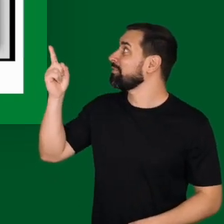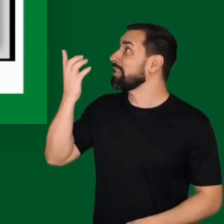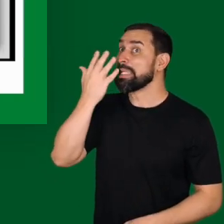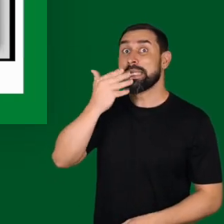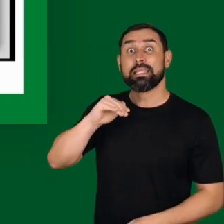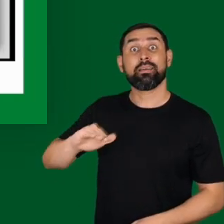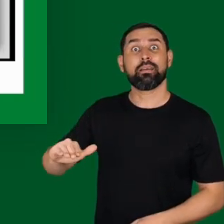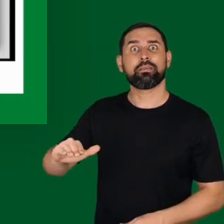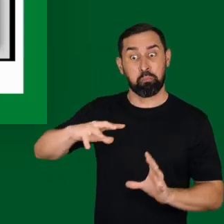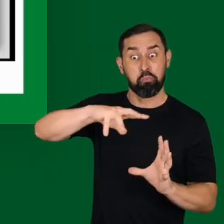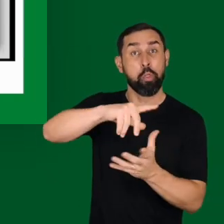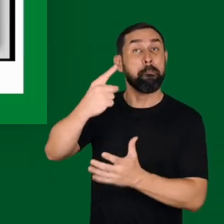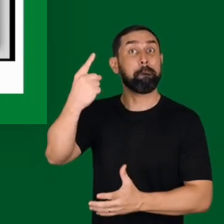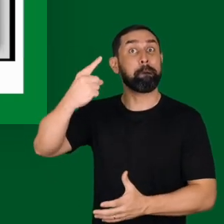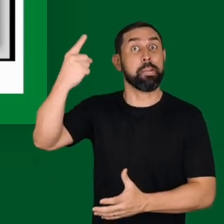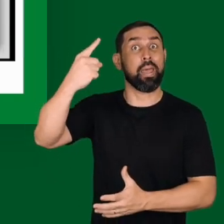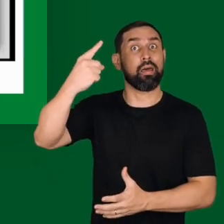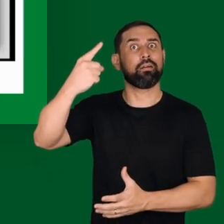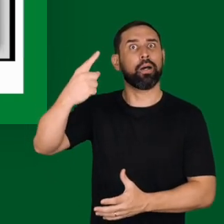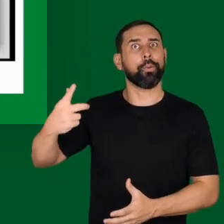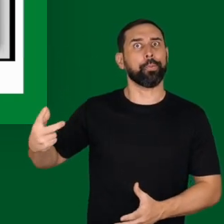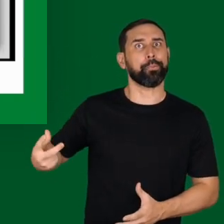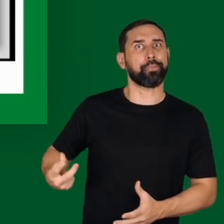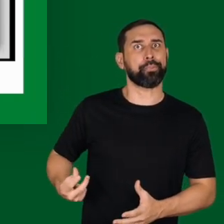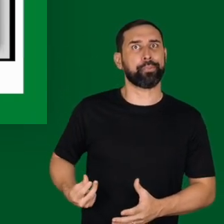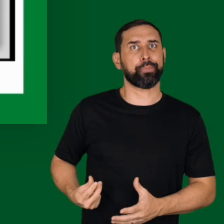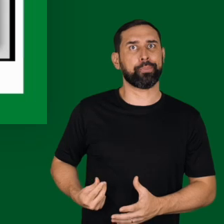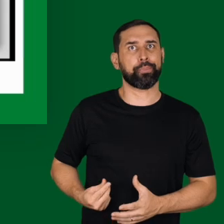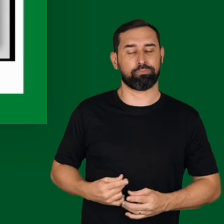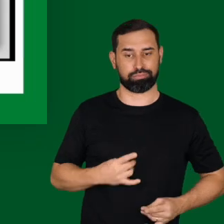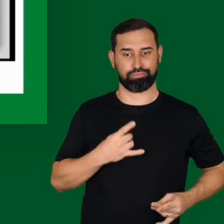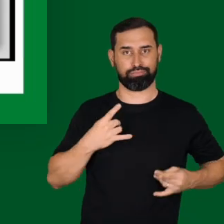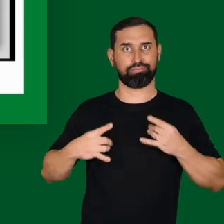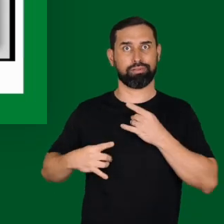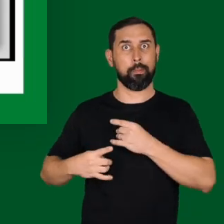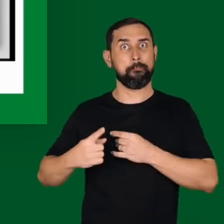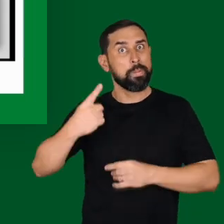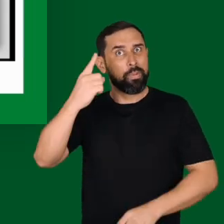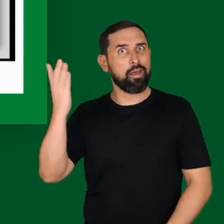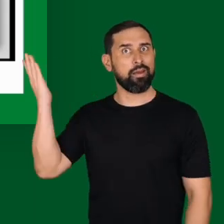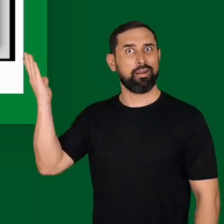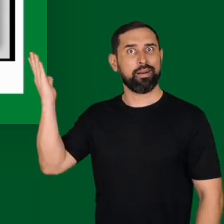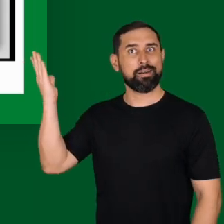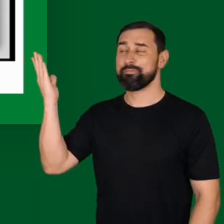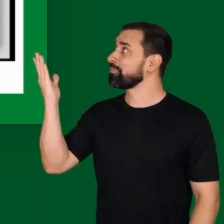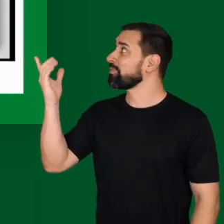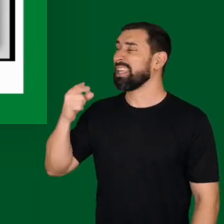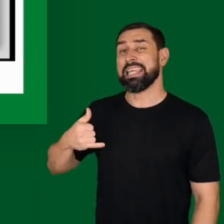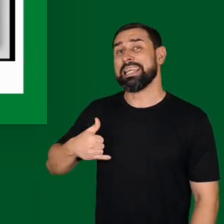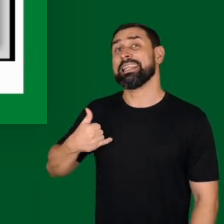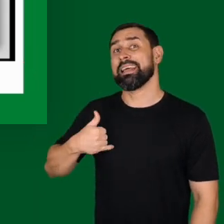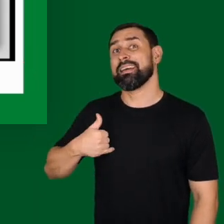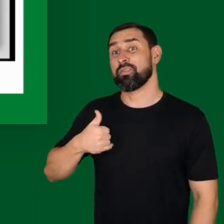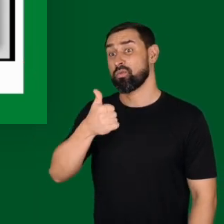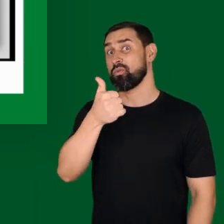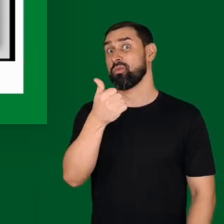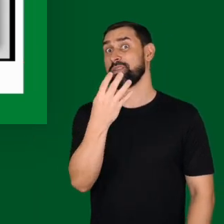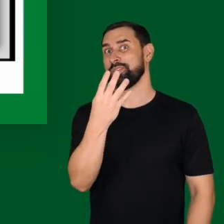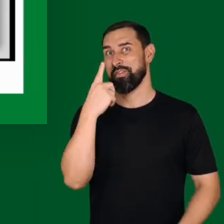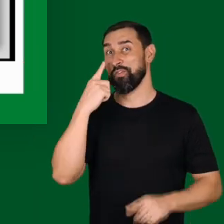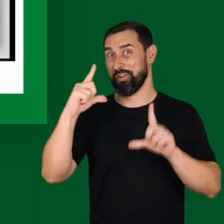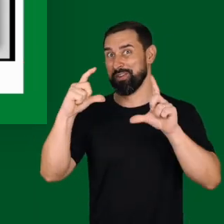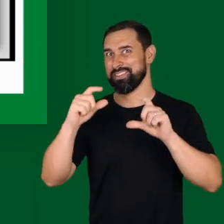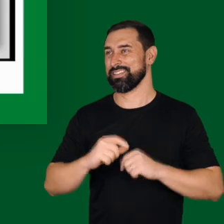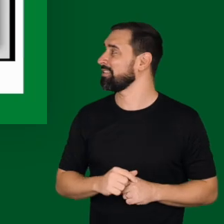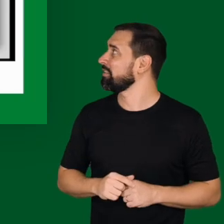no mundo que recebeu insulina. Essa criança, quase um adolescente, ele tinha 14 anos e aqui